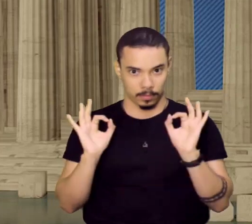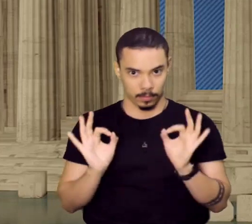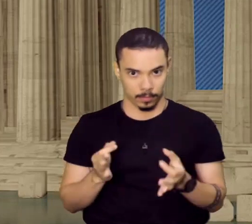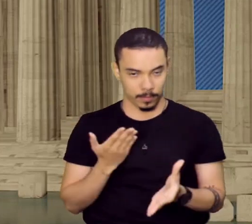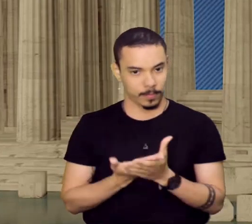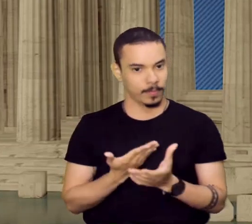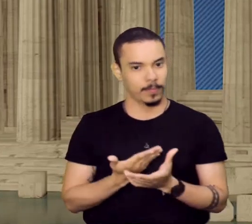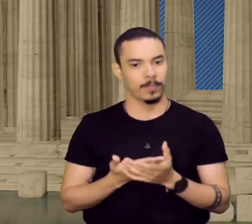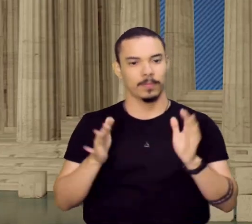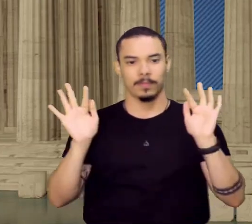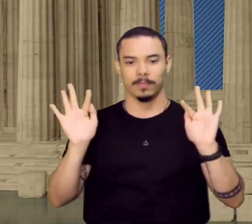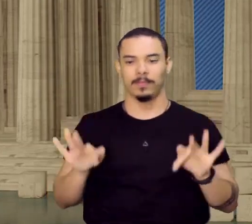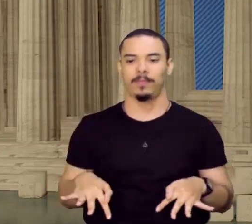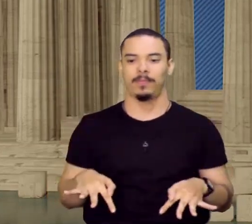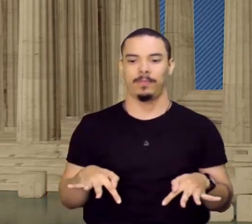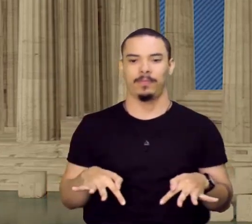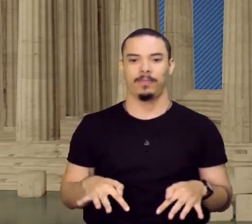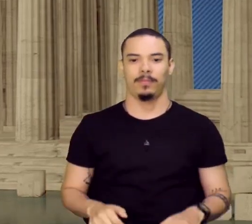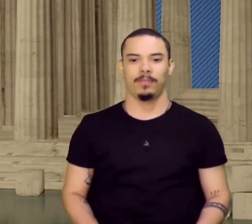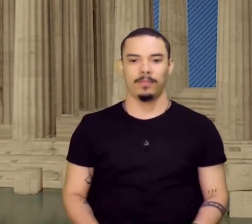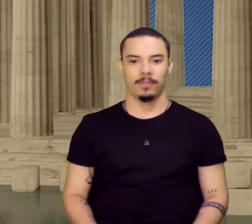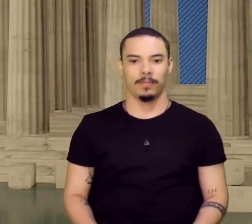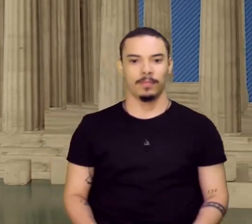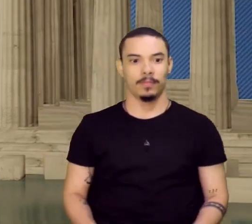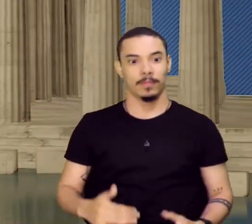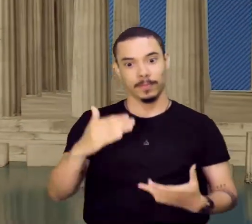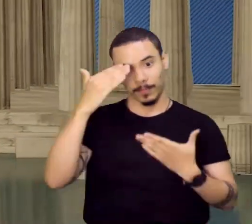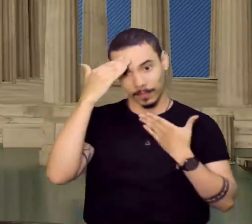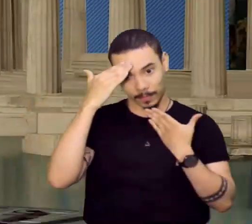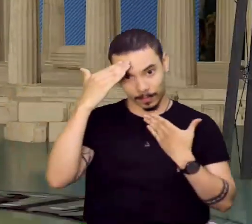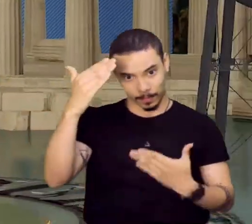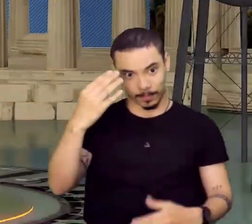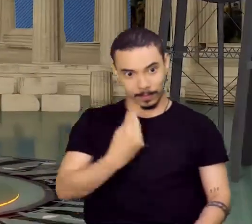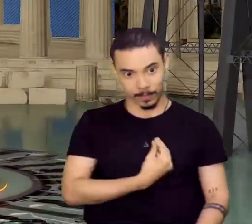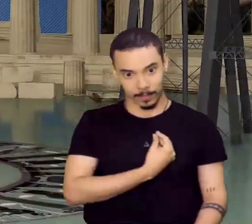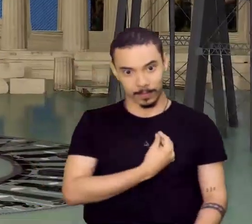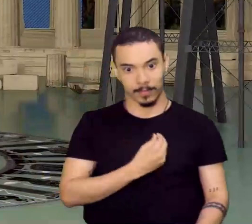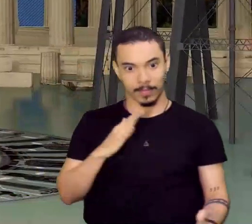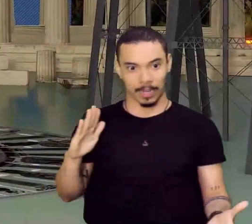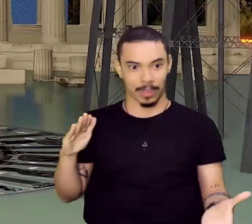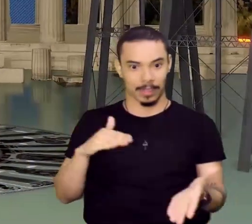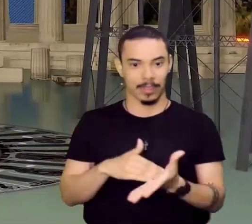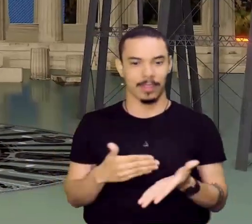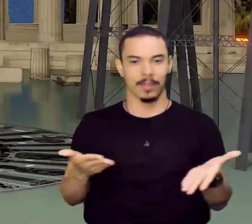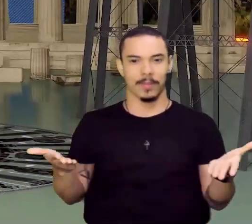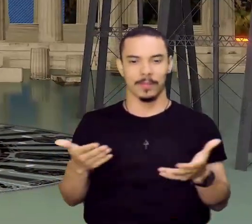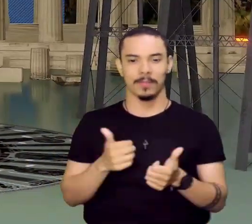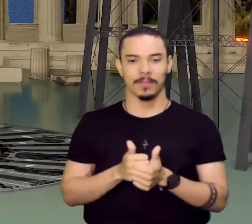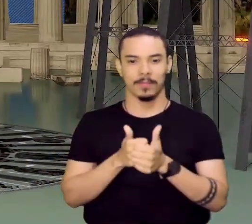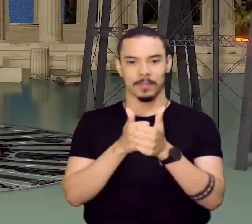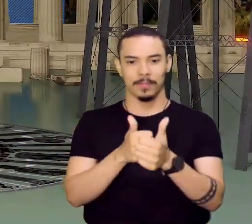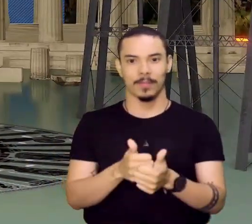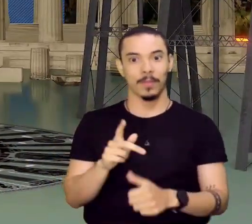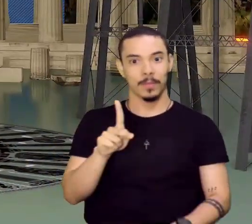nossa aula de hoje é esta. E obrigado por ter ficado com a gente até aqui, nos acompanhado, eu e o